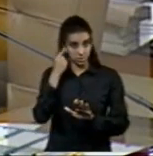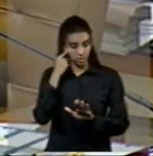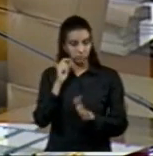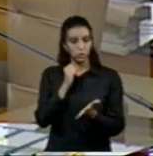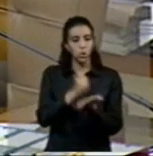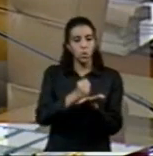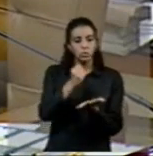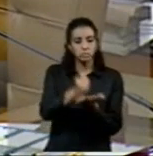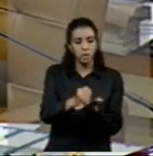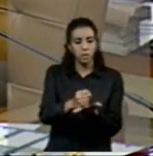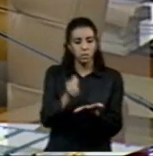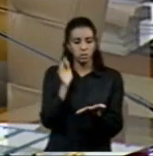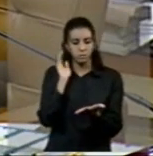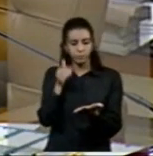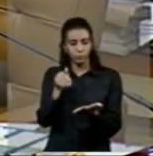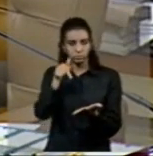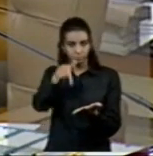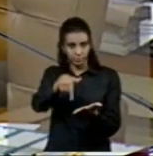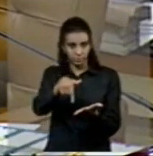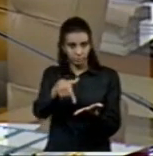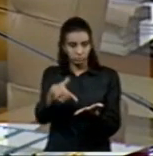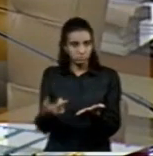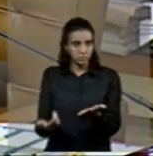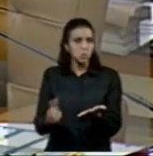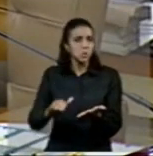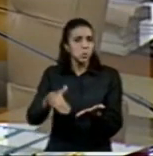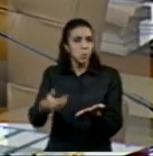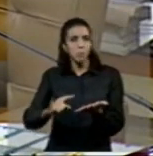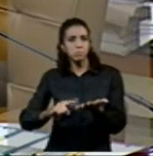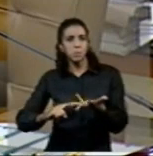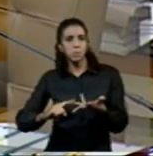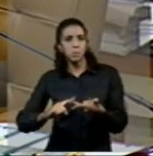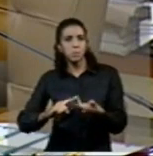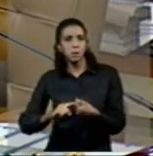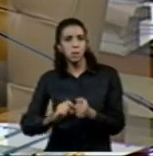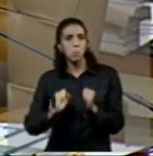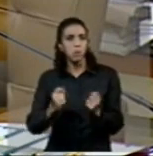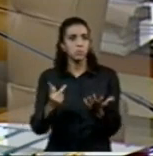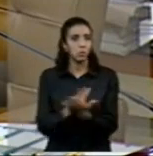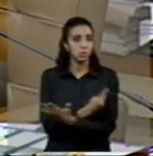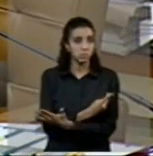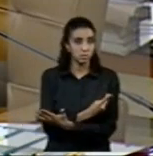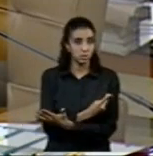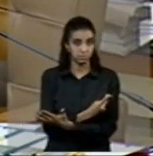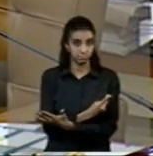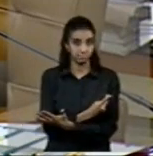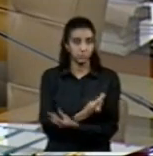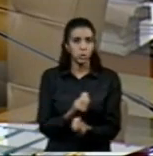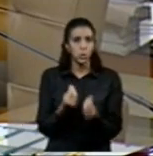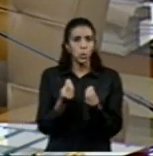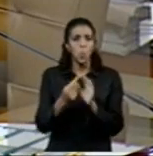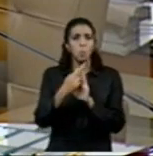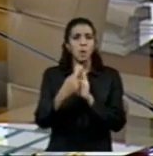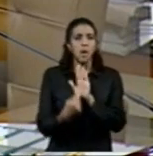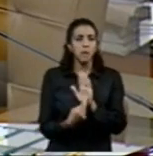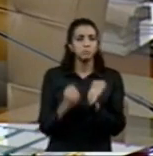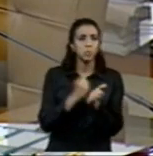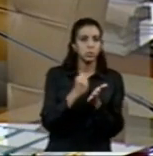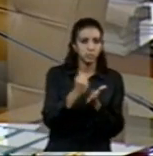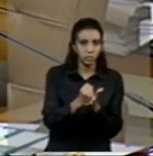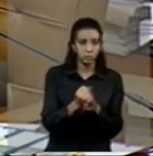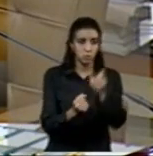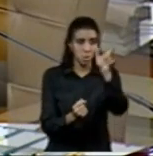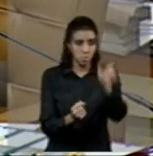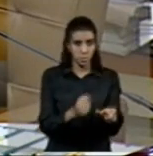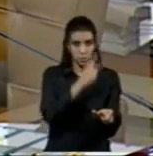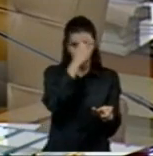contrato de trabalho, quais são as possibilidades e quais são os imperativos para a contratação do trabalho de